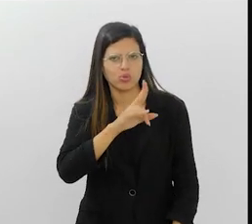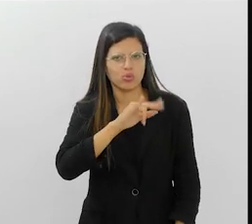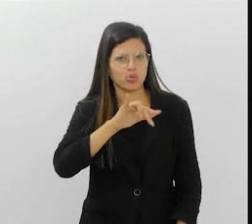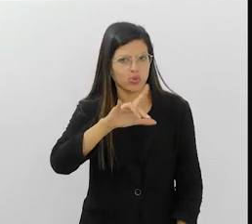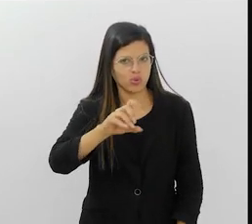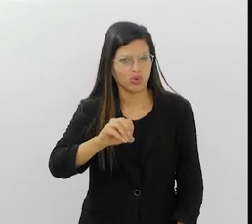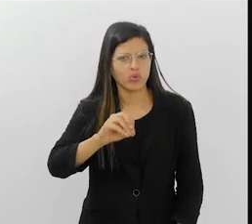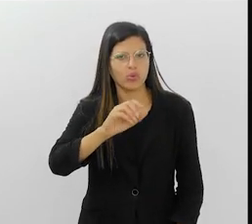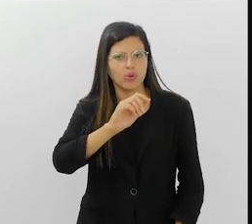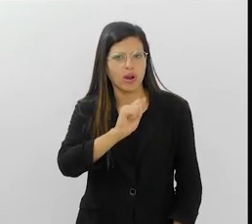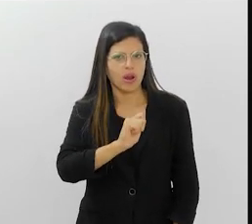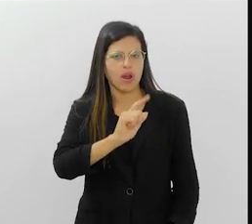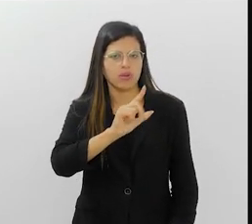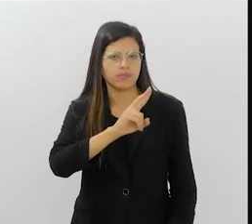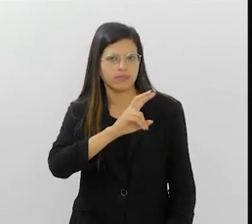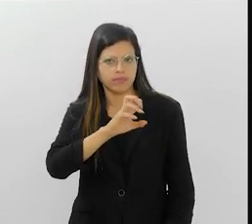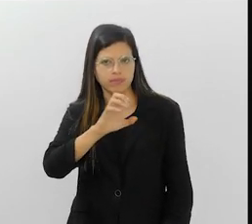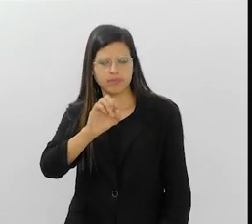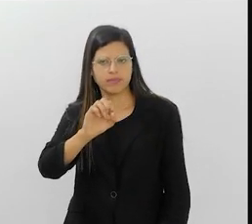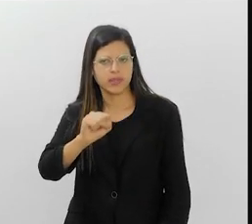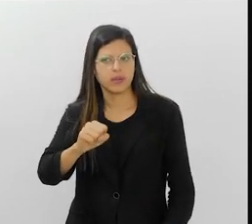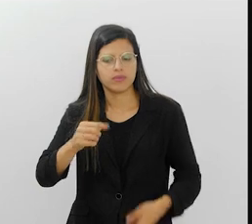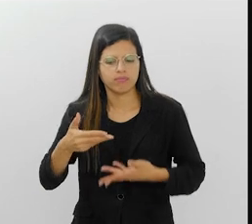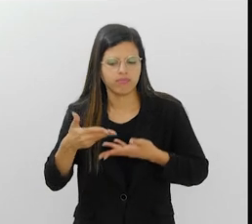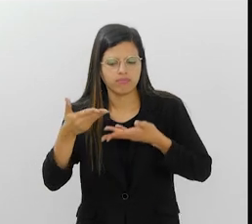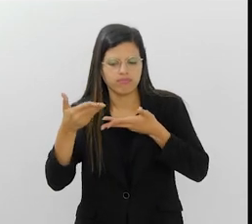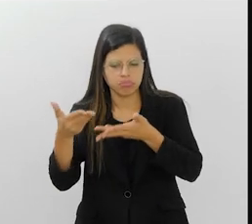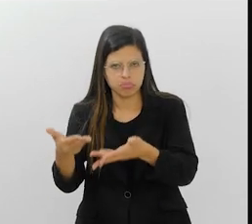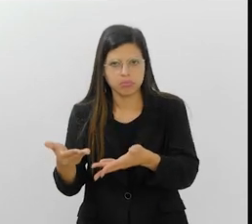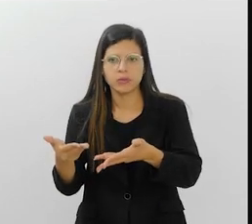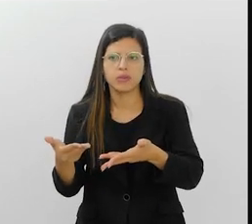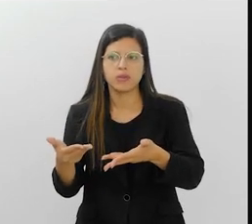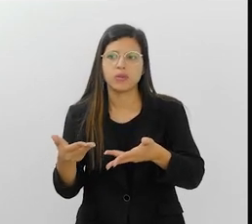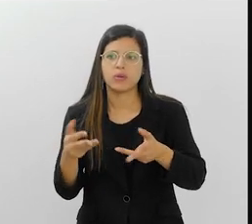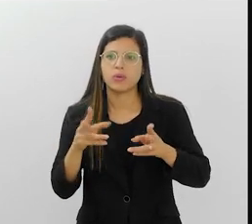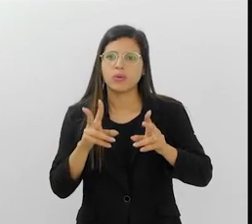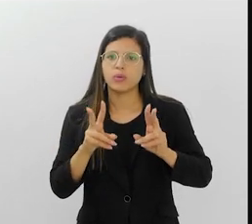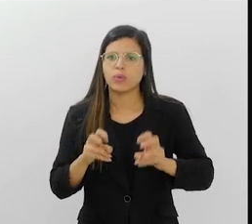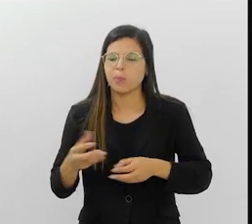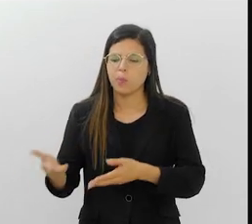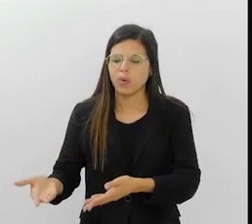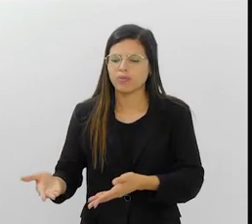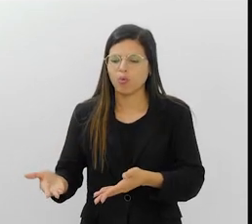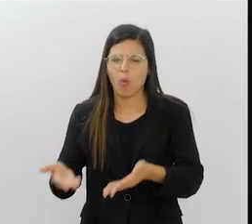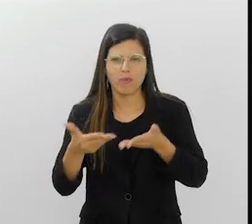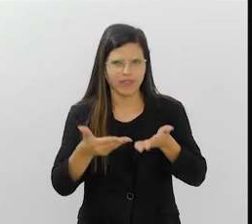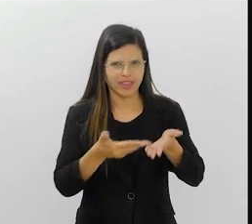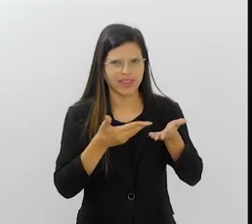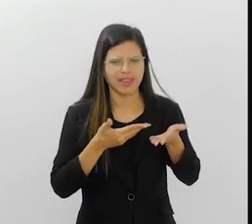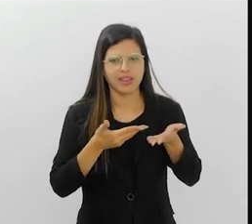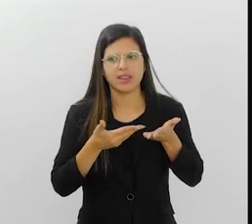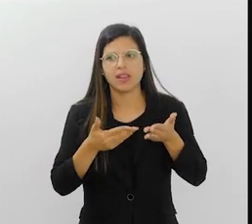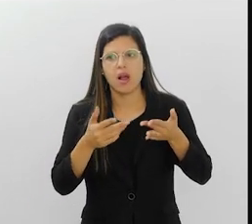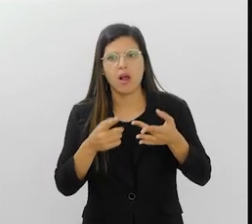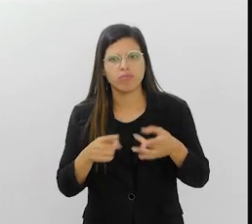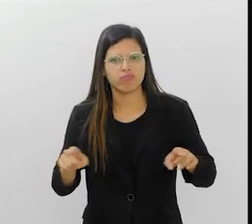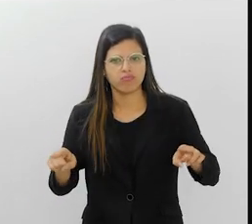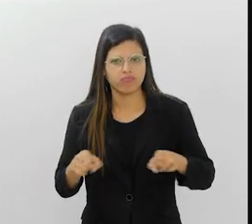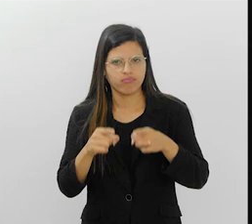ele me convidou. A princípio, era para trazer compositores, porque